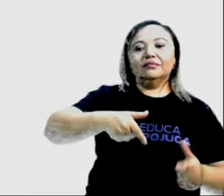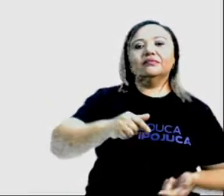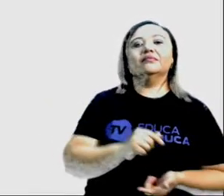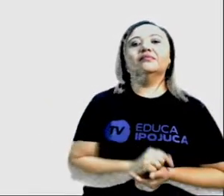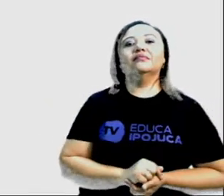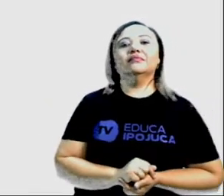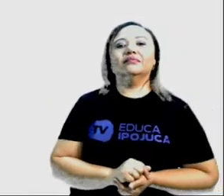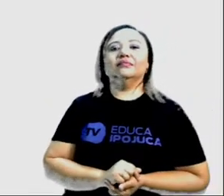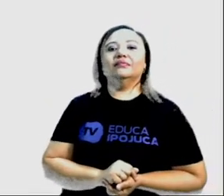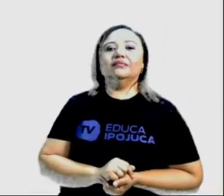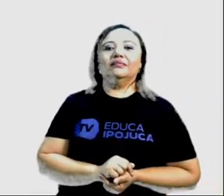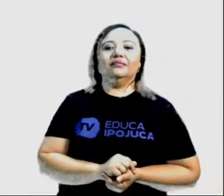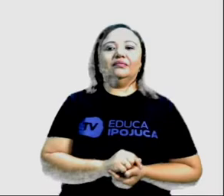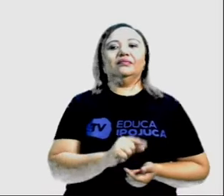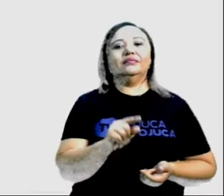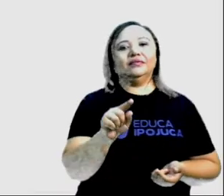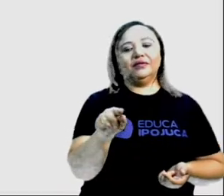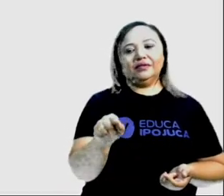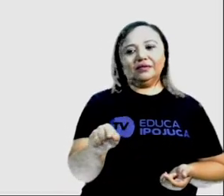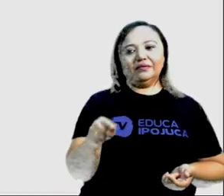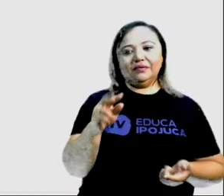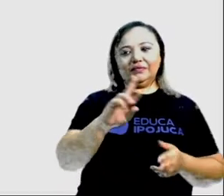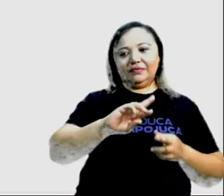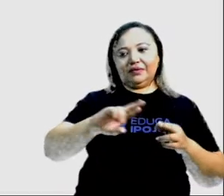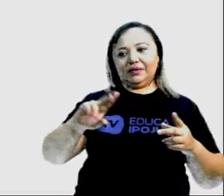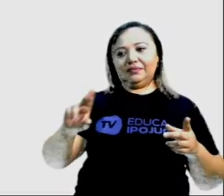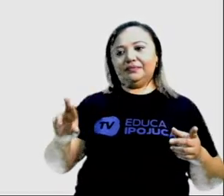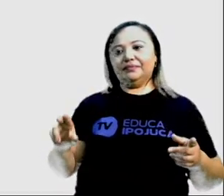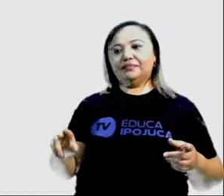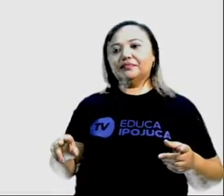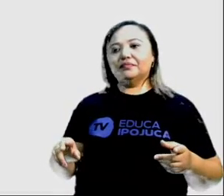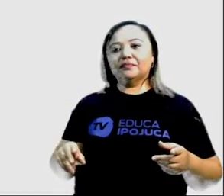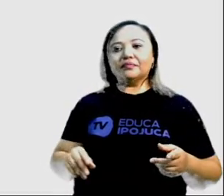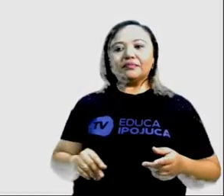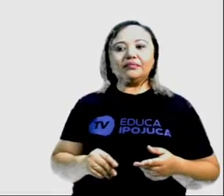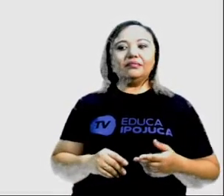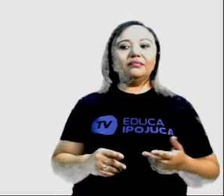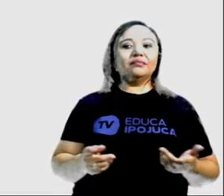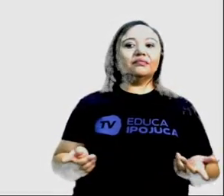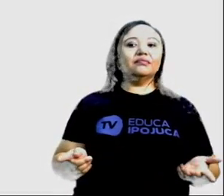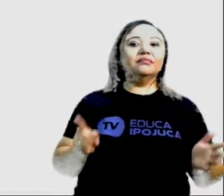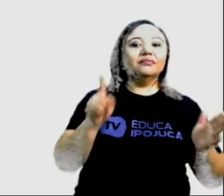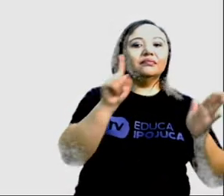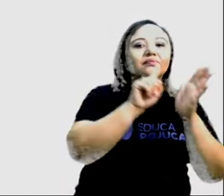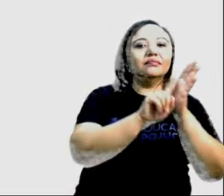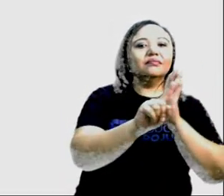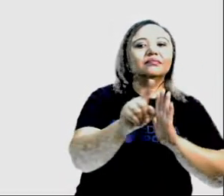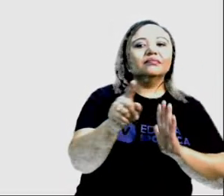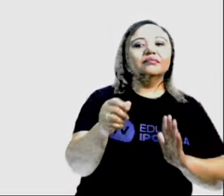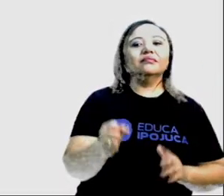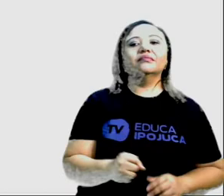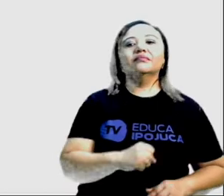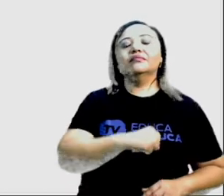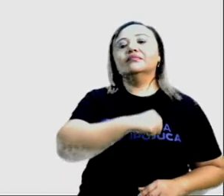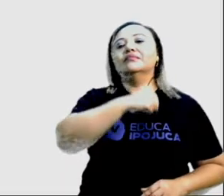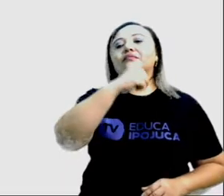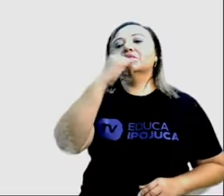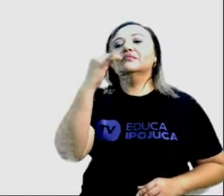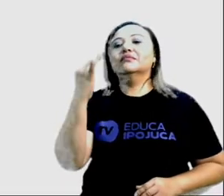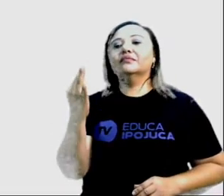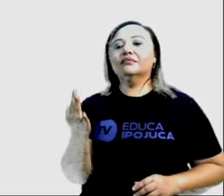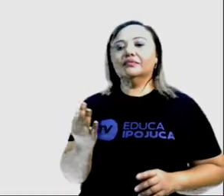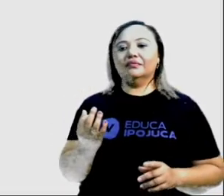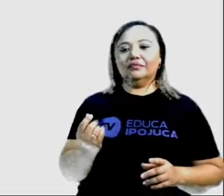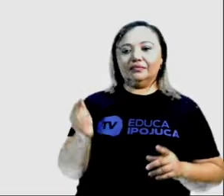figuras geométricas planas nesse desenho. Mas a pergunta é: quantos círculos tem no